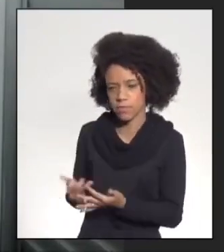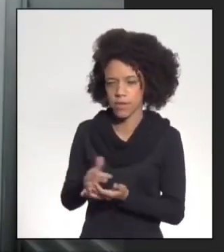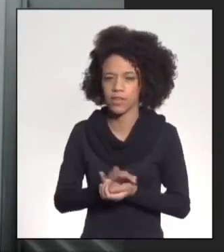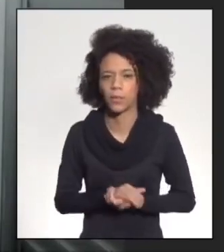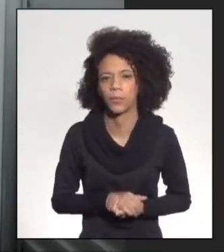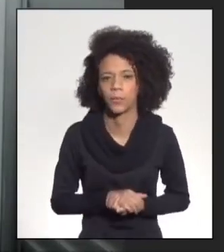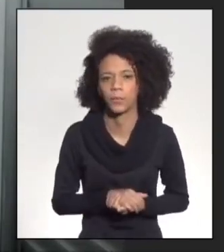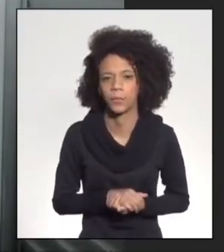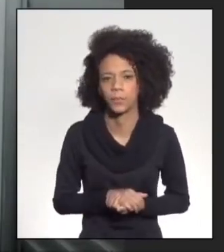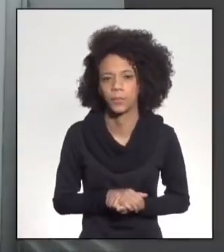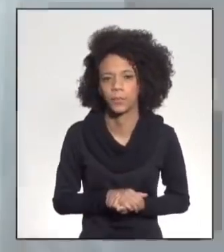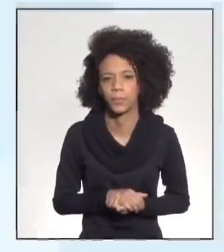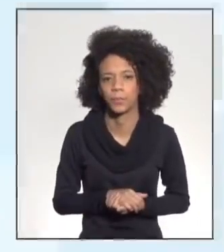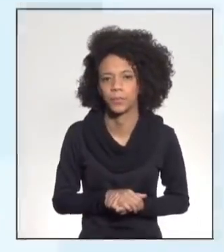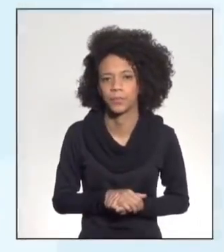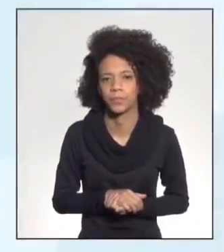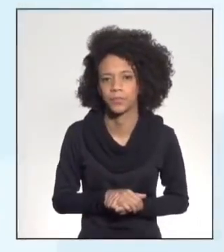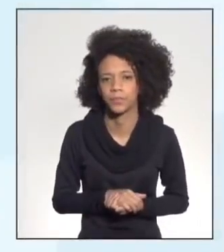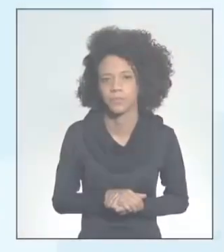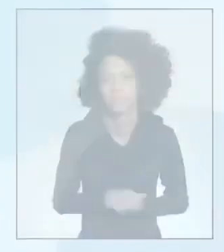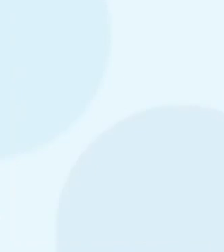gente.